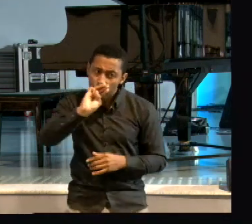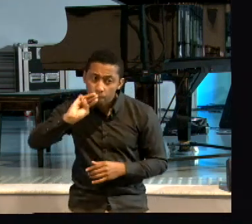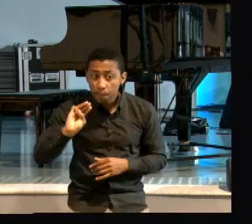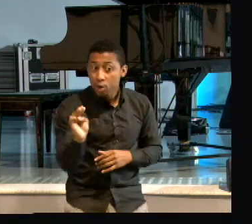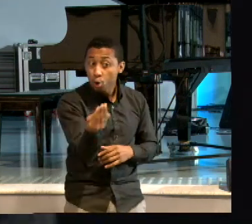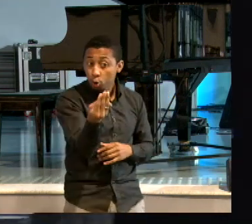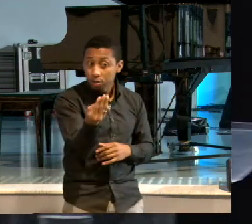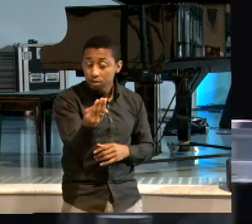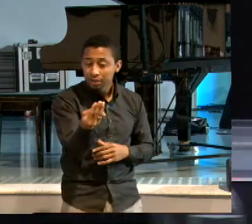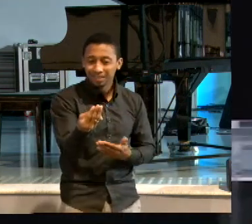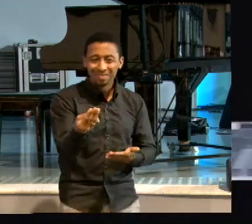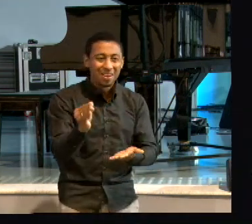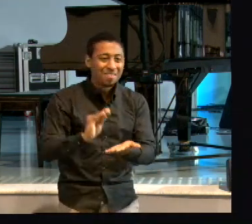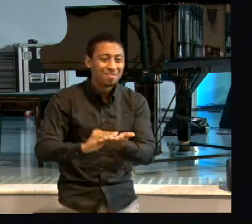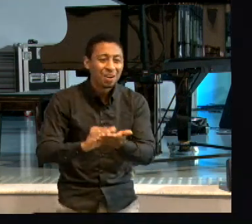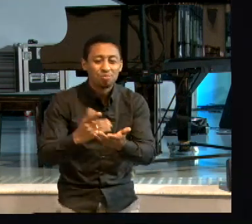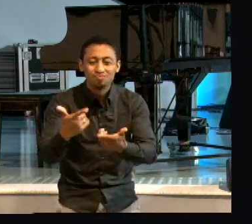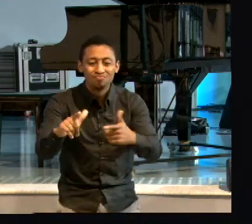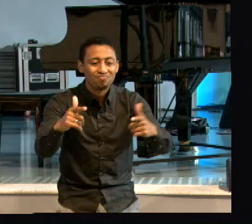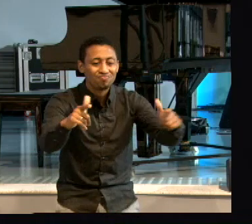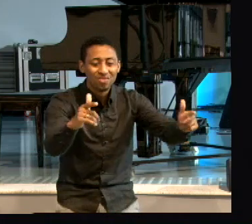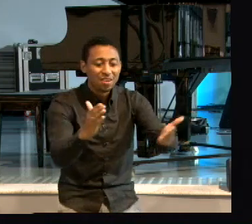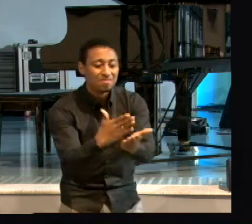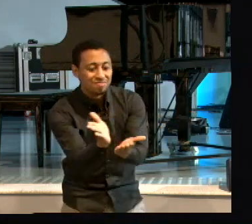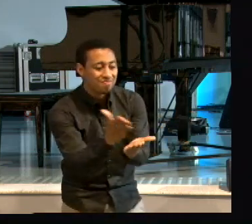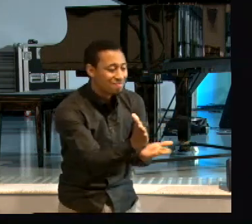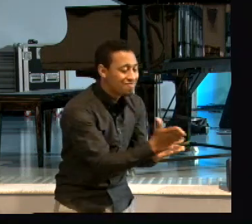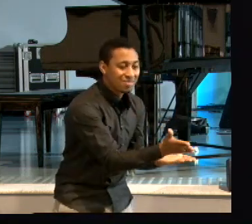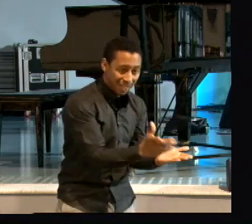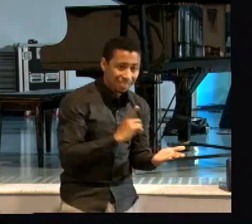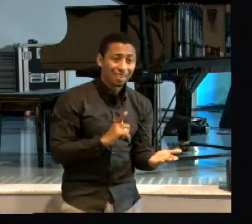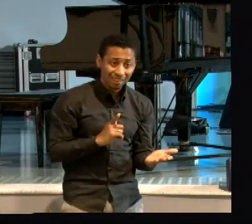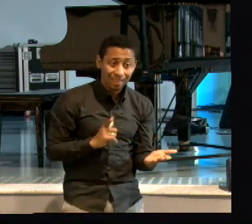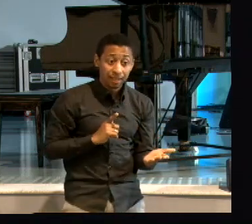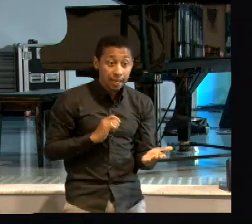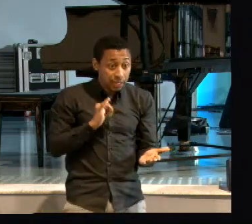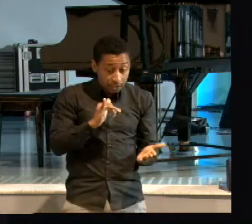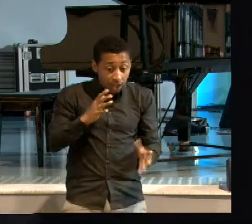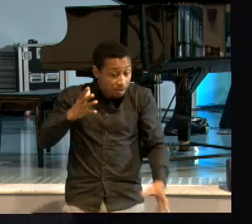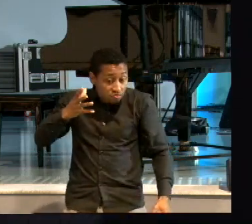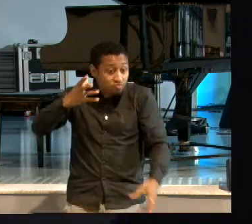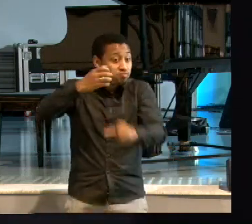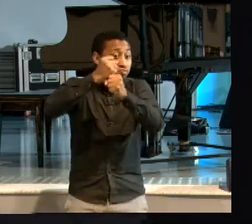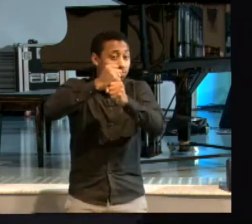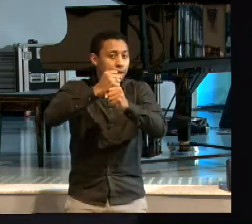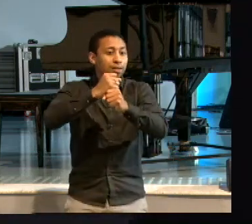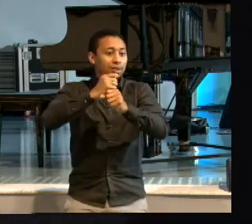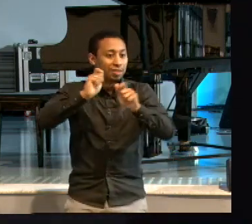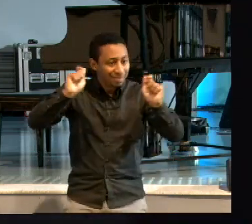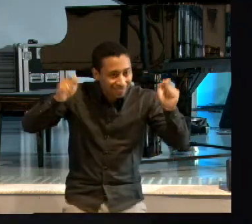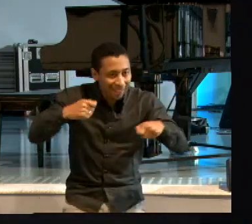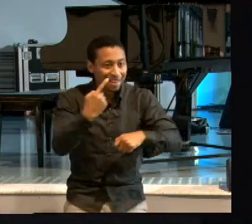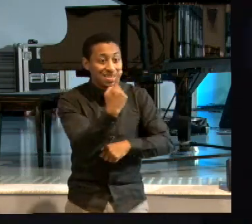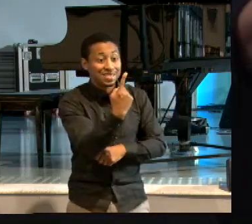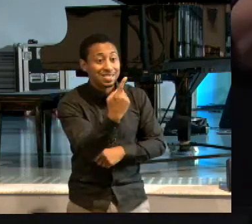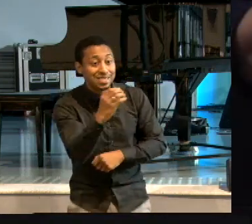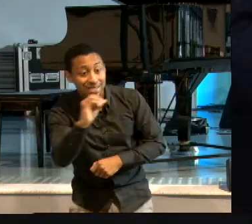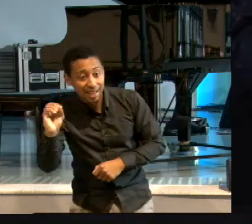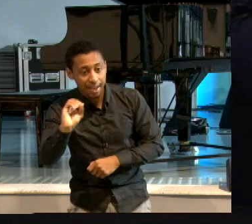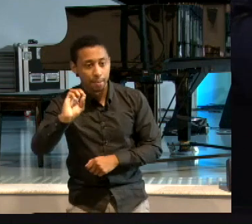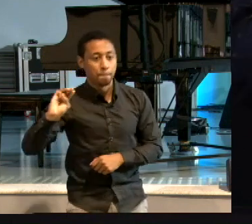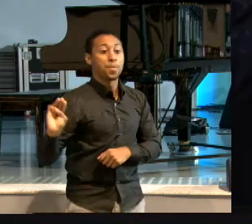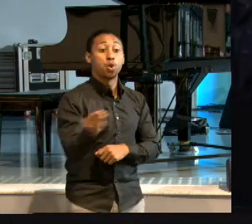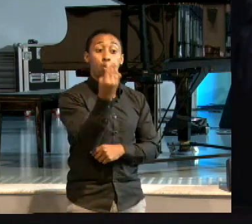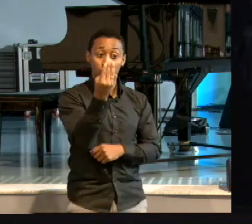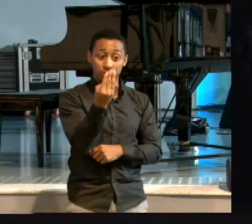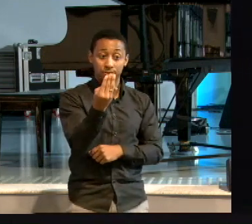ser o dobro, poderíamos ser 100 milhões. Mas 50 milhões daqueles que um dia estiveram, onde você está, sentado, ouvindo a